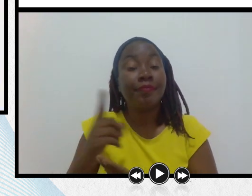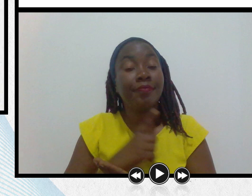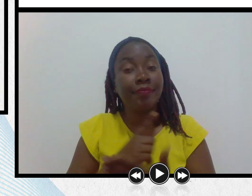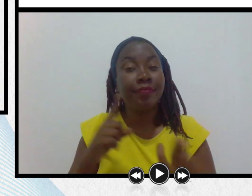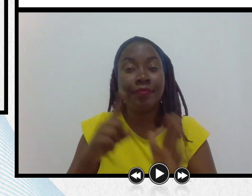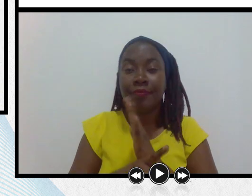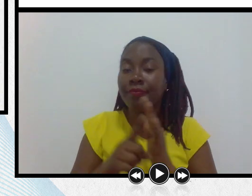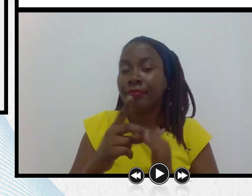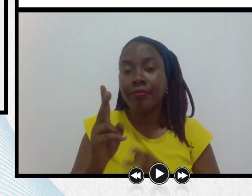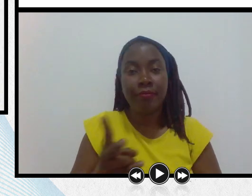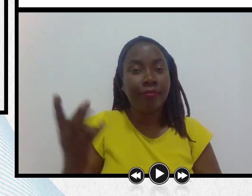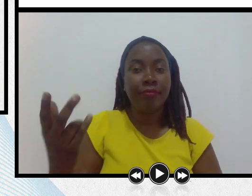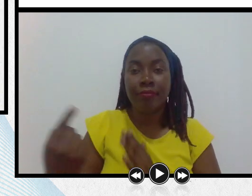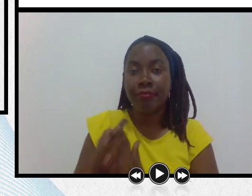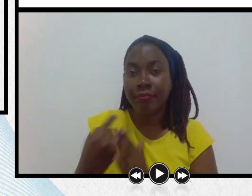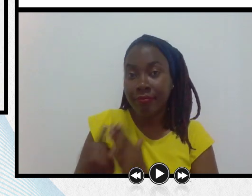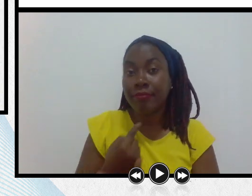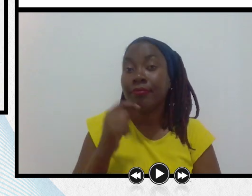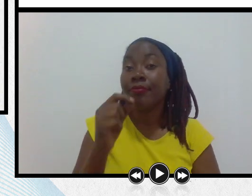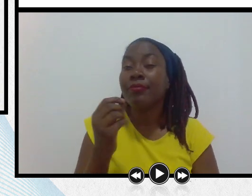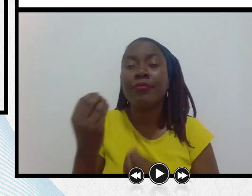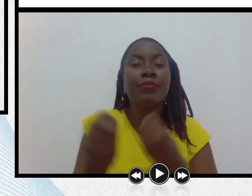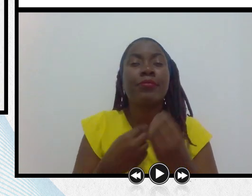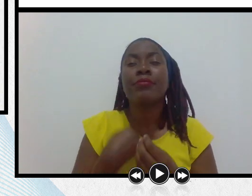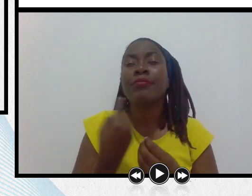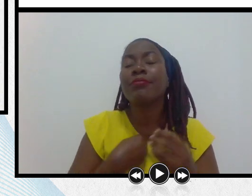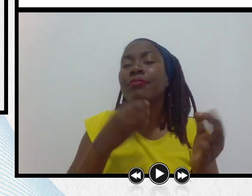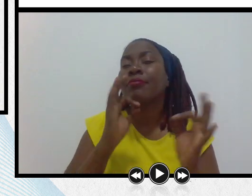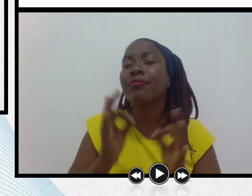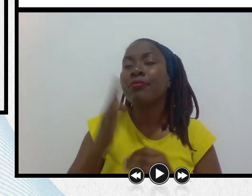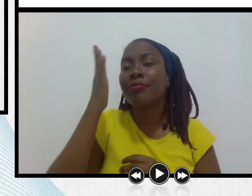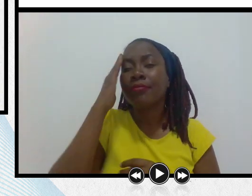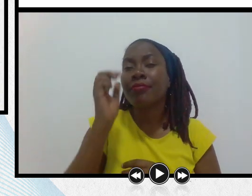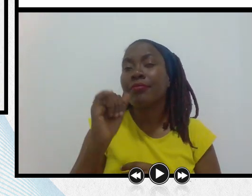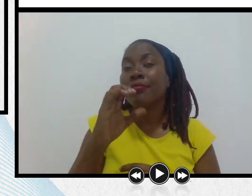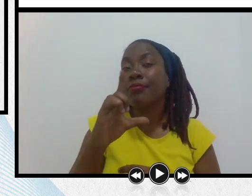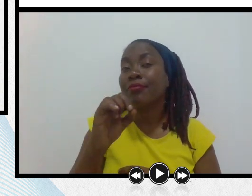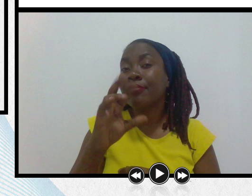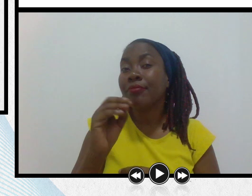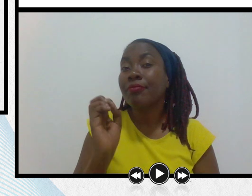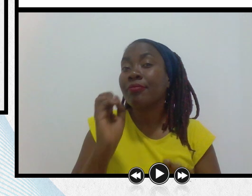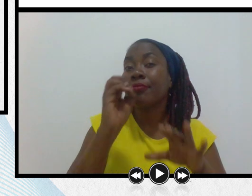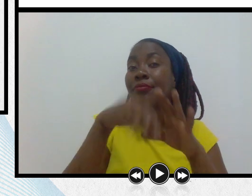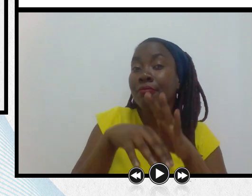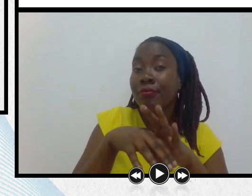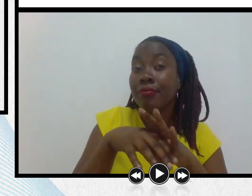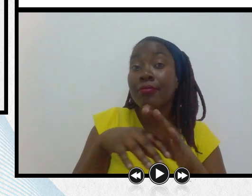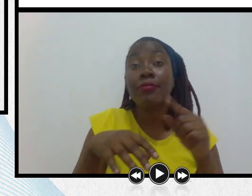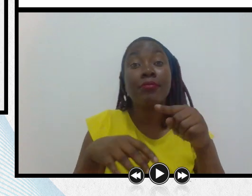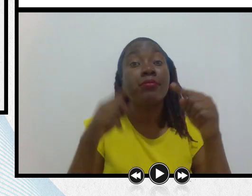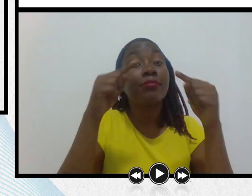assim, uma pergunta que sempre me fazem, é o seguinte: como é que a gente faz para saber se o cloro que foi adicionado ele